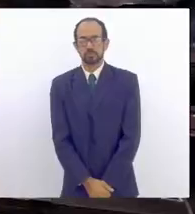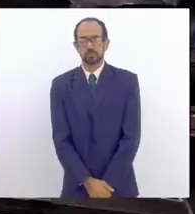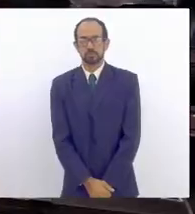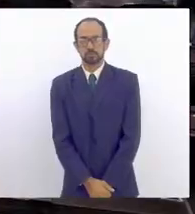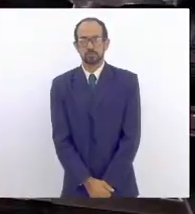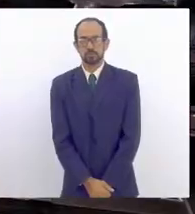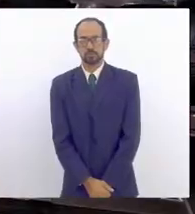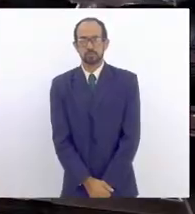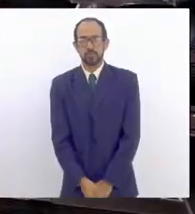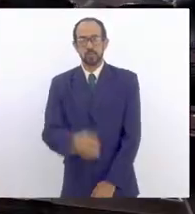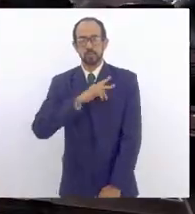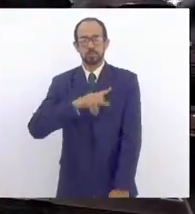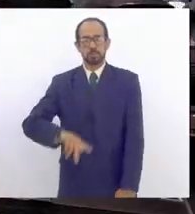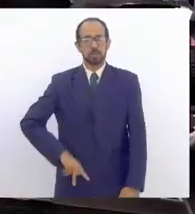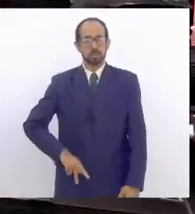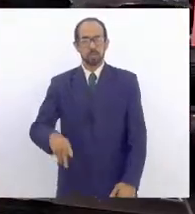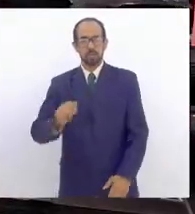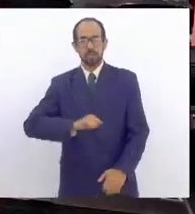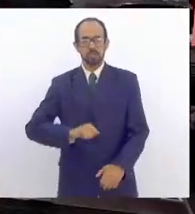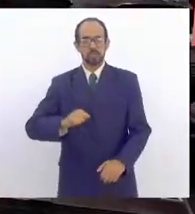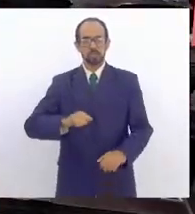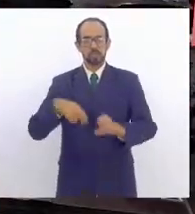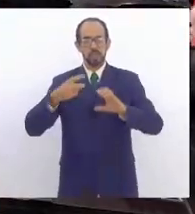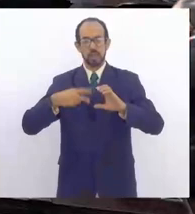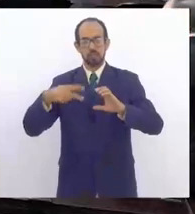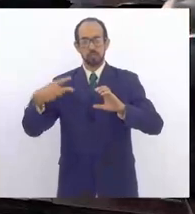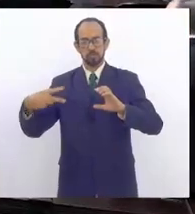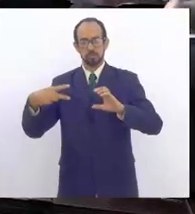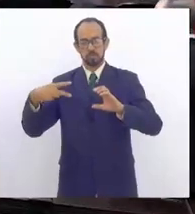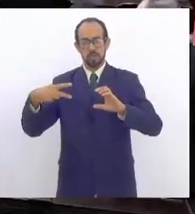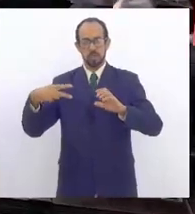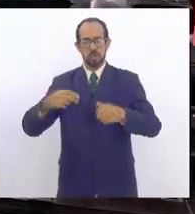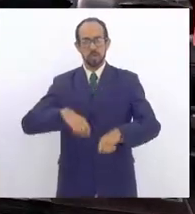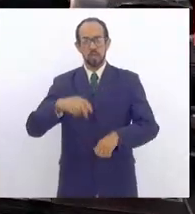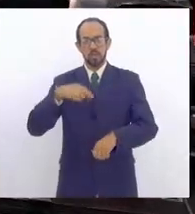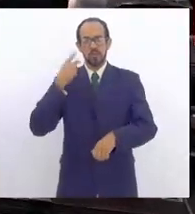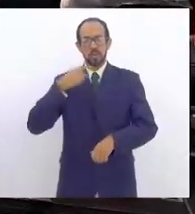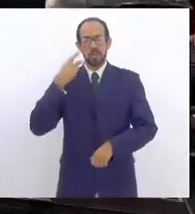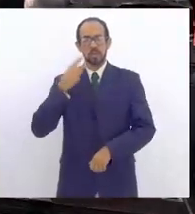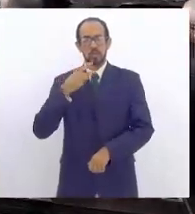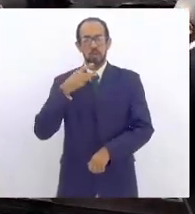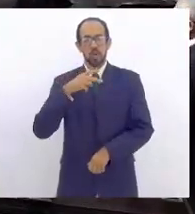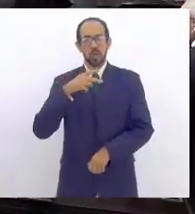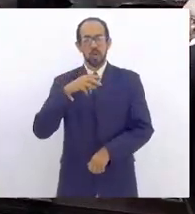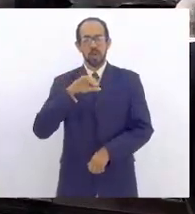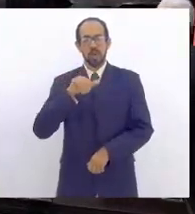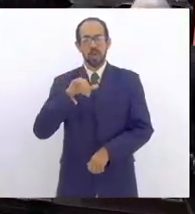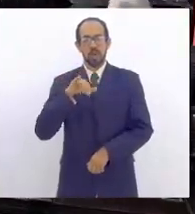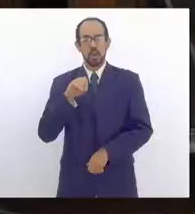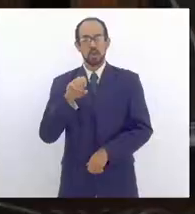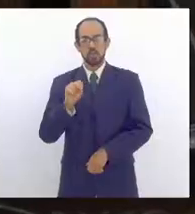O presidente da Câmara Municipal do Rio de Janeiro, vereador Carlos Caiado.